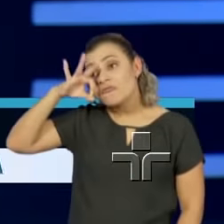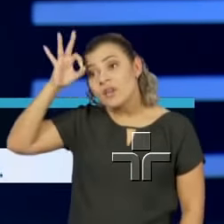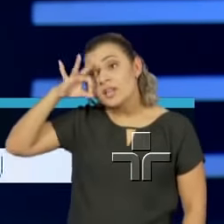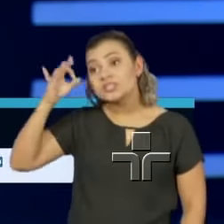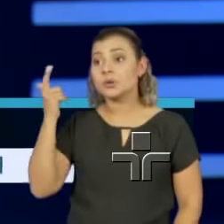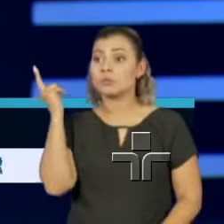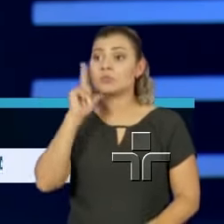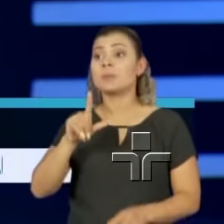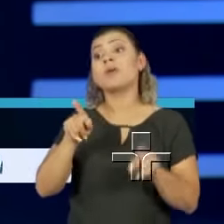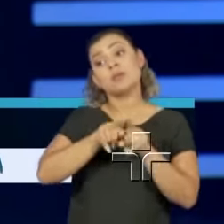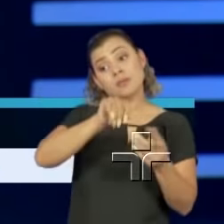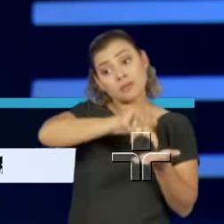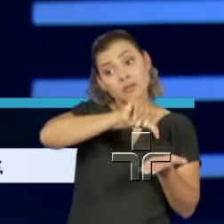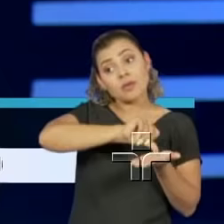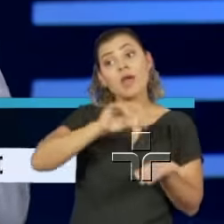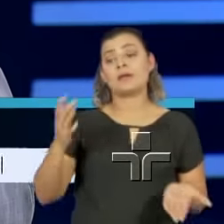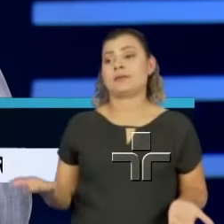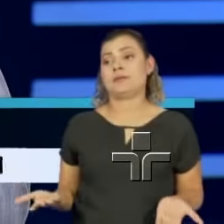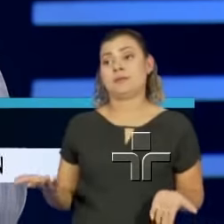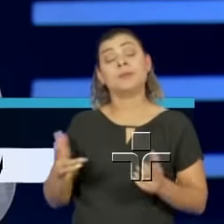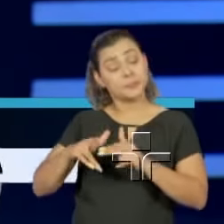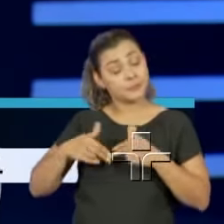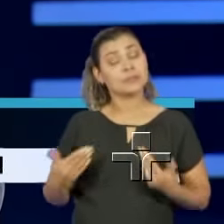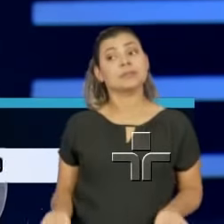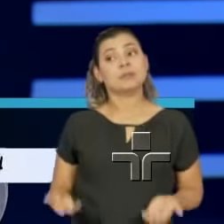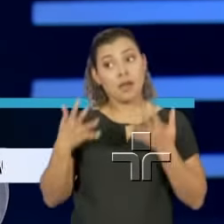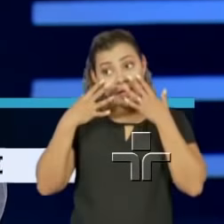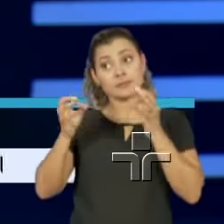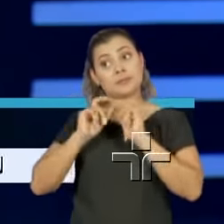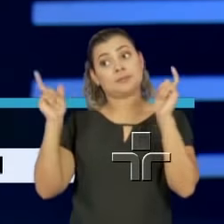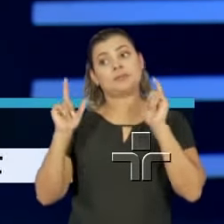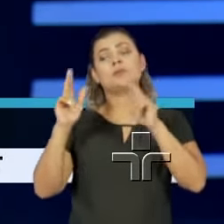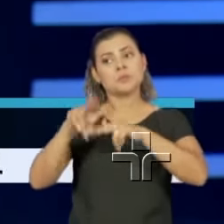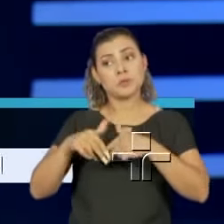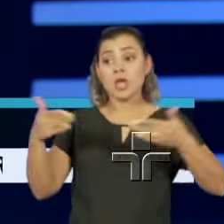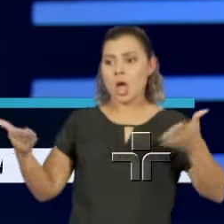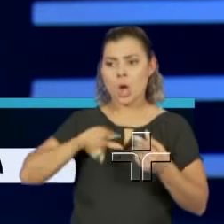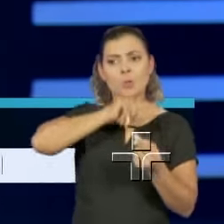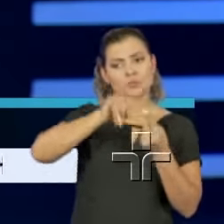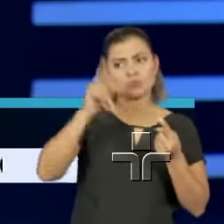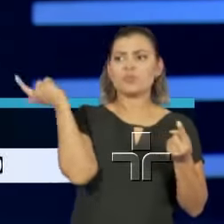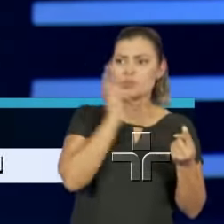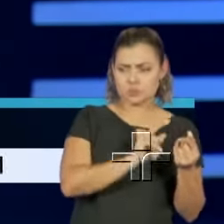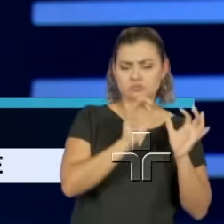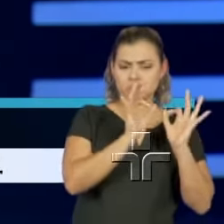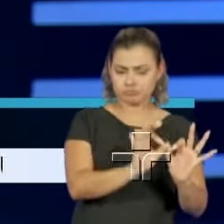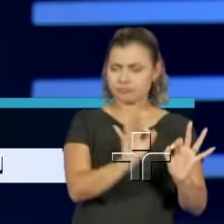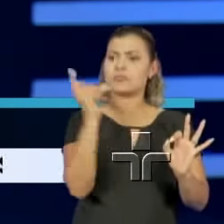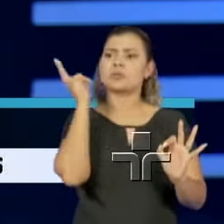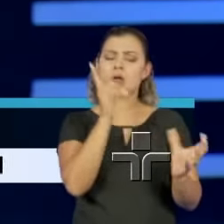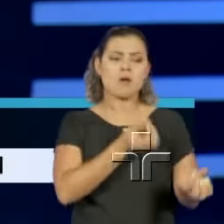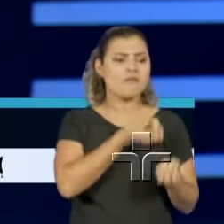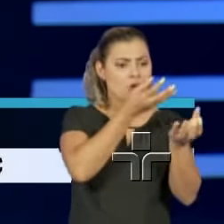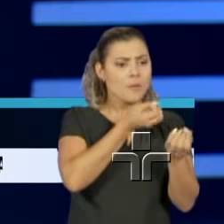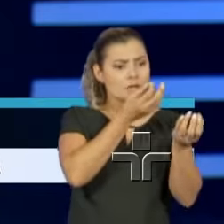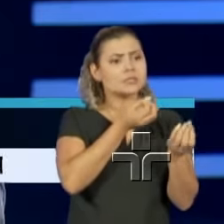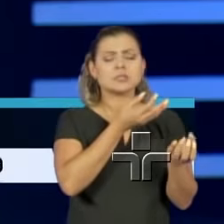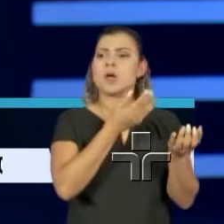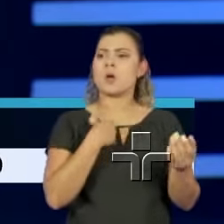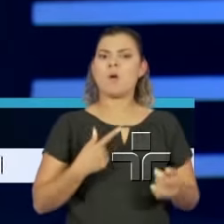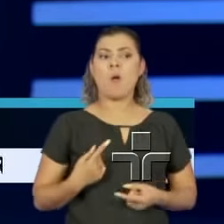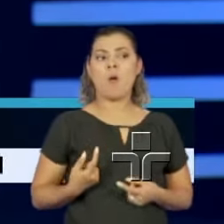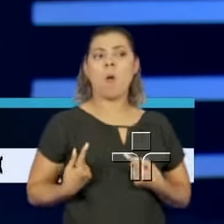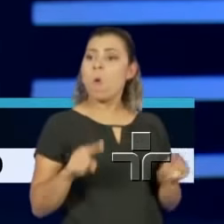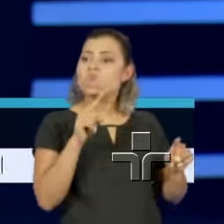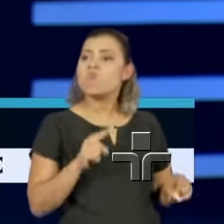conseguiu sair do Iraque. Então, por conta disso, eu acho que ele, nesse primeiro momento, cumpriu o objetivo, né? Conseguiu mandar uma informação muito intensa